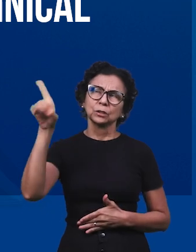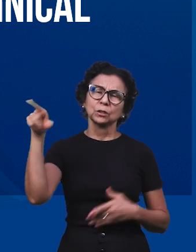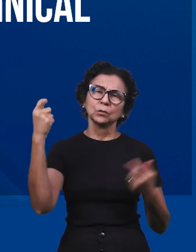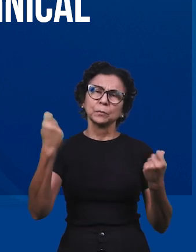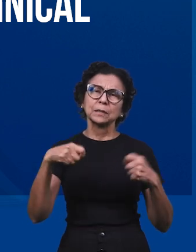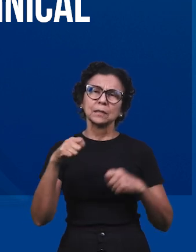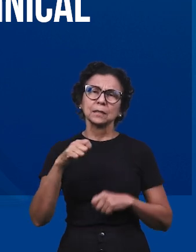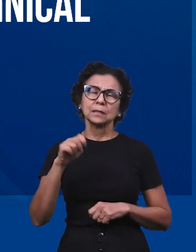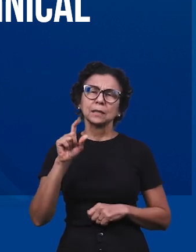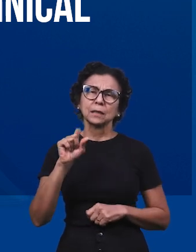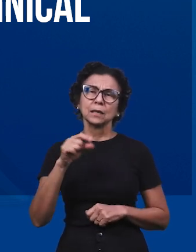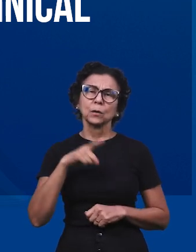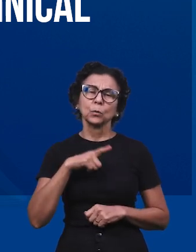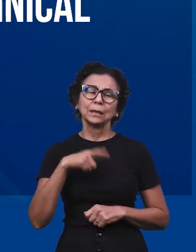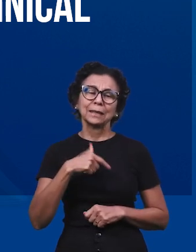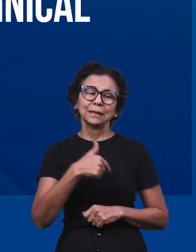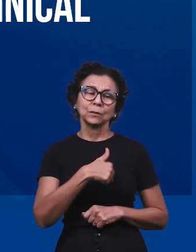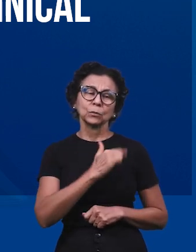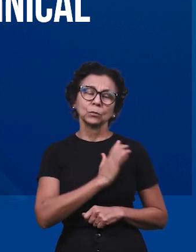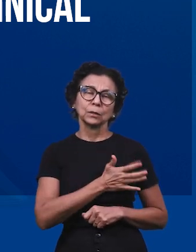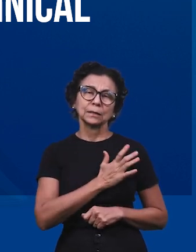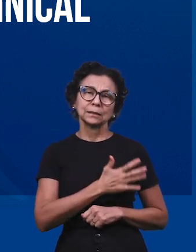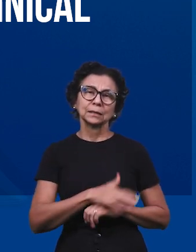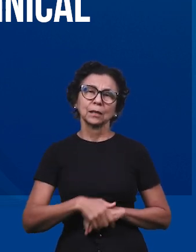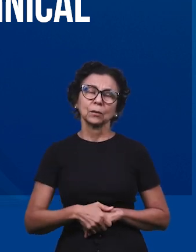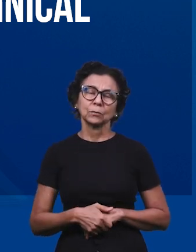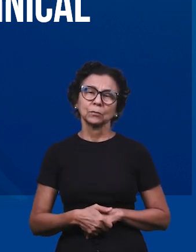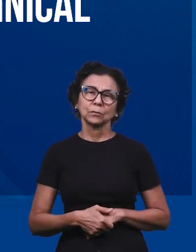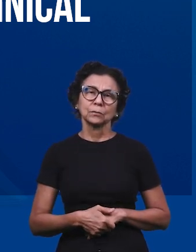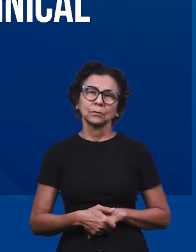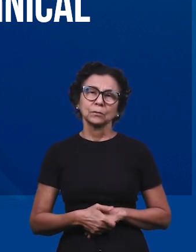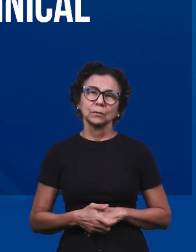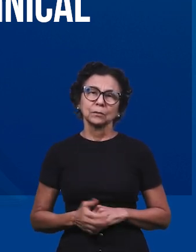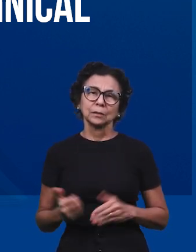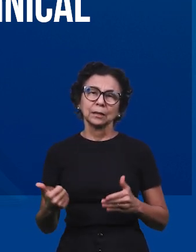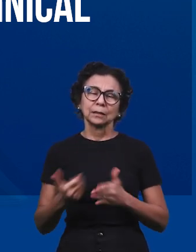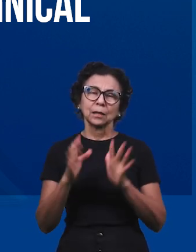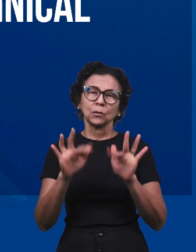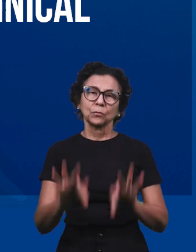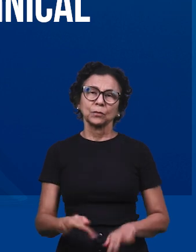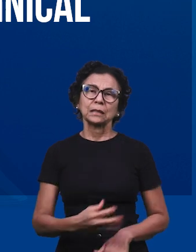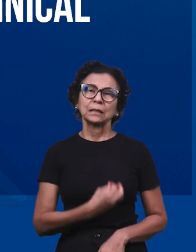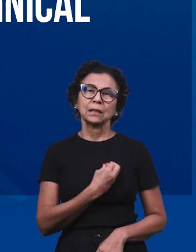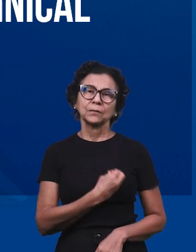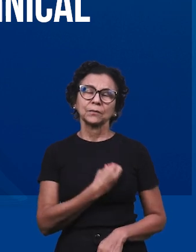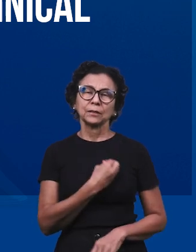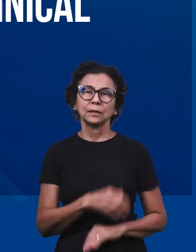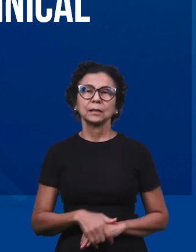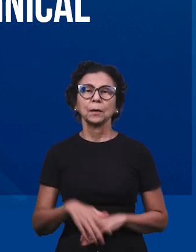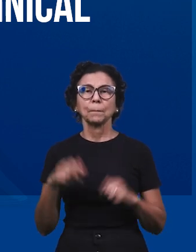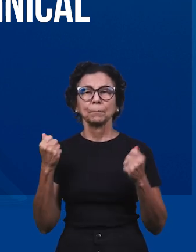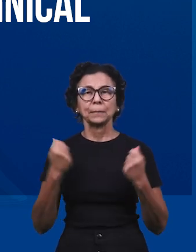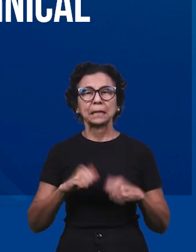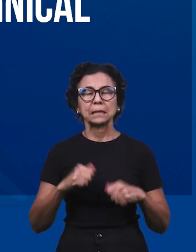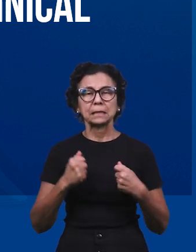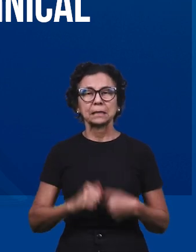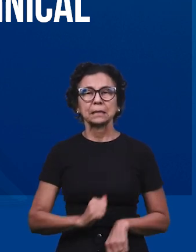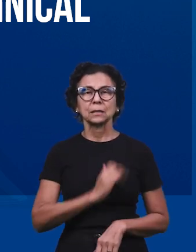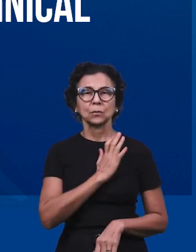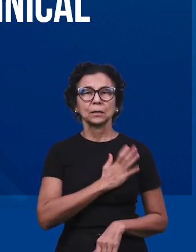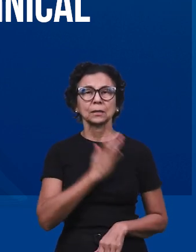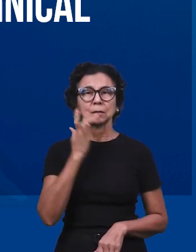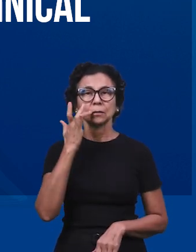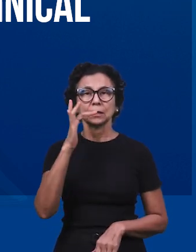coração desde o começo até o fim da sua vida? O servo de Deus deve ter temor